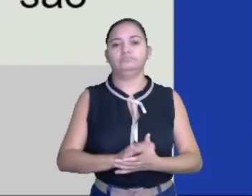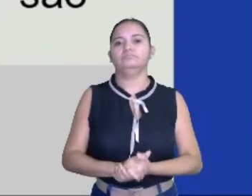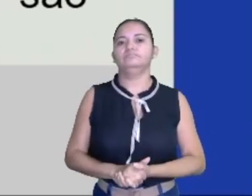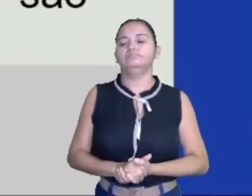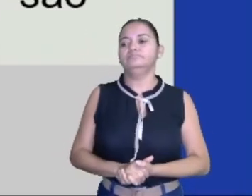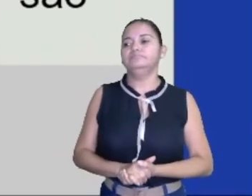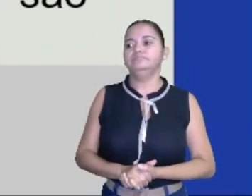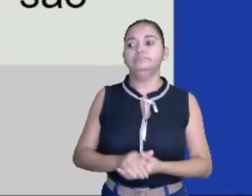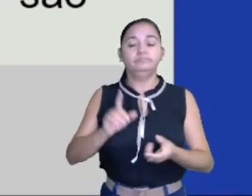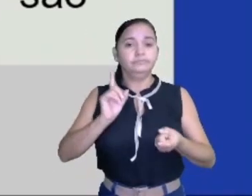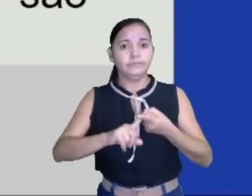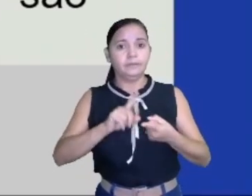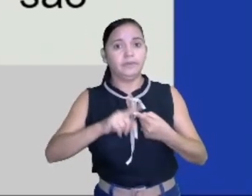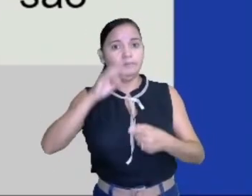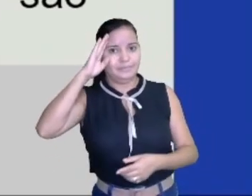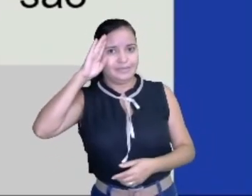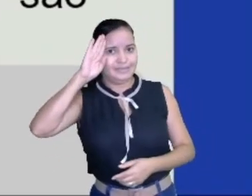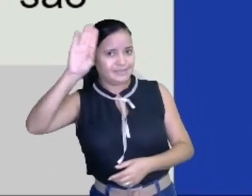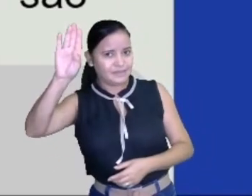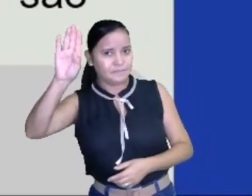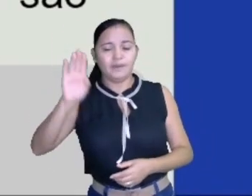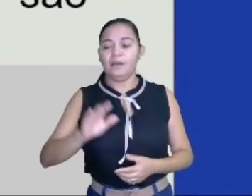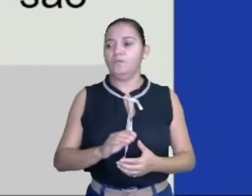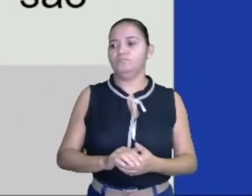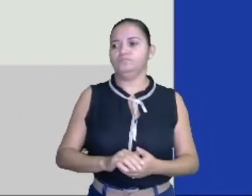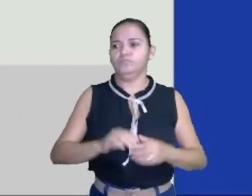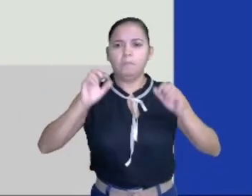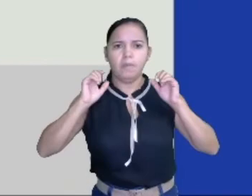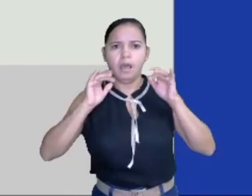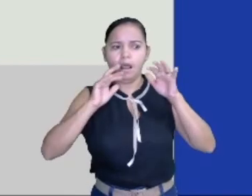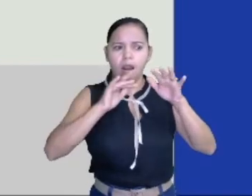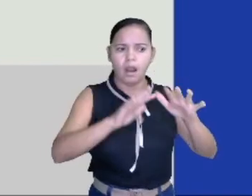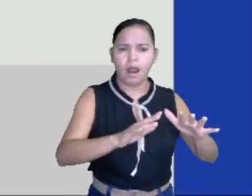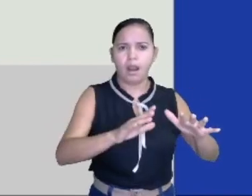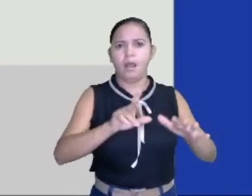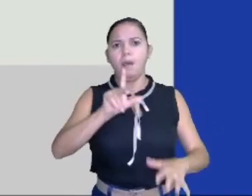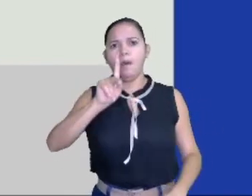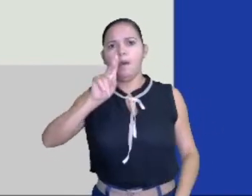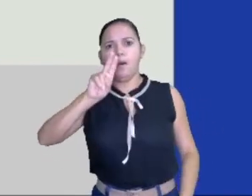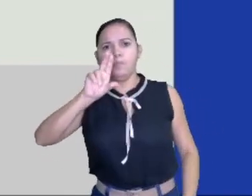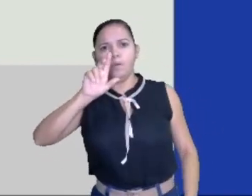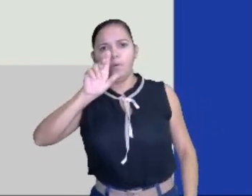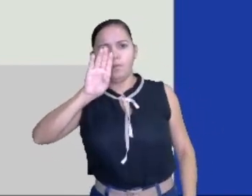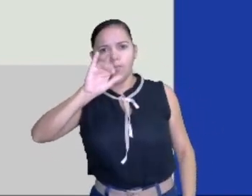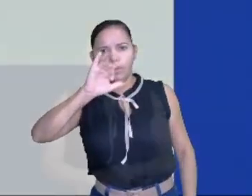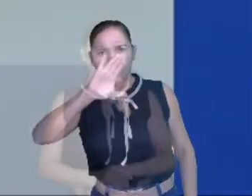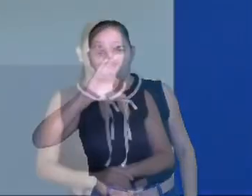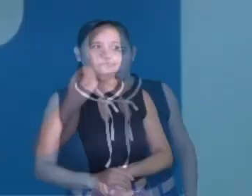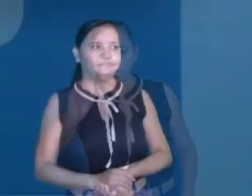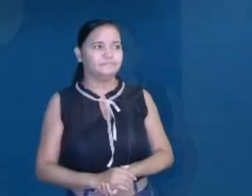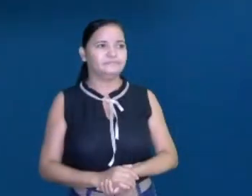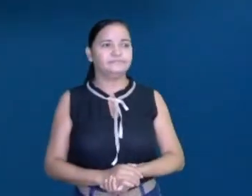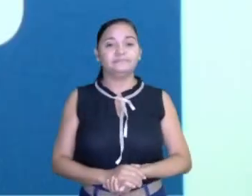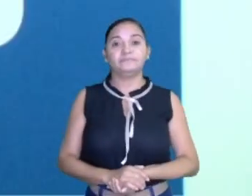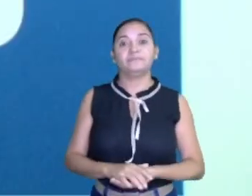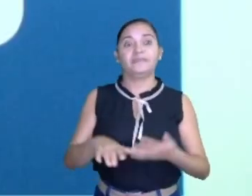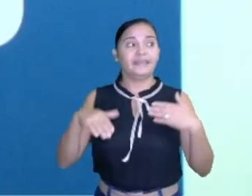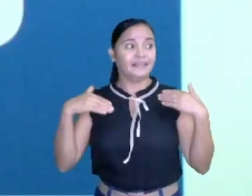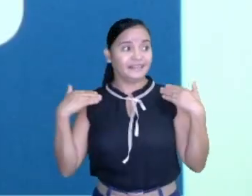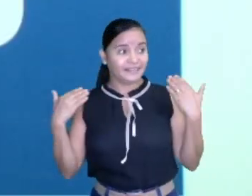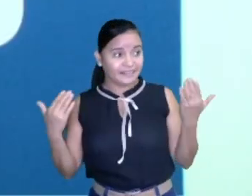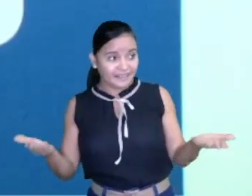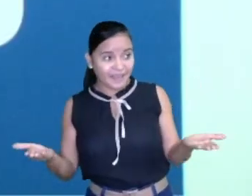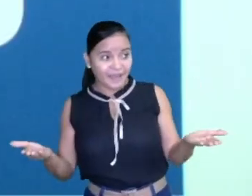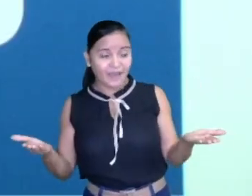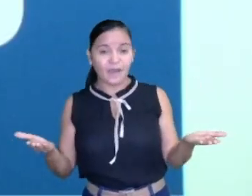os principais tipos de agregado, que é a multidão, o público e a massa. E aí? Então,